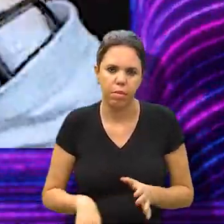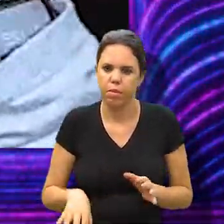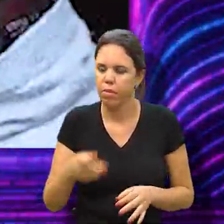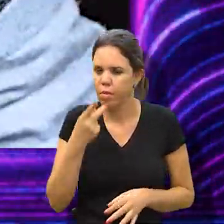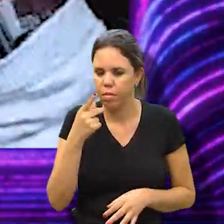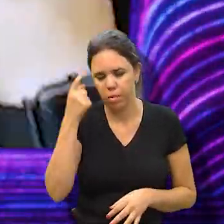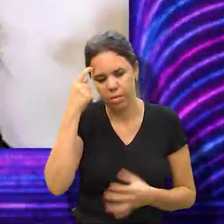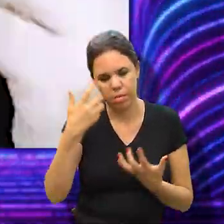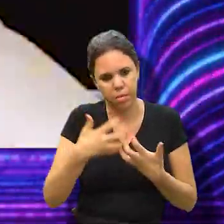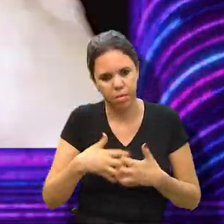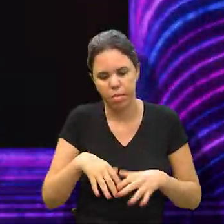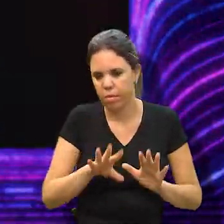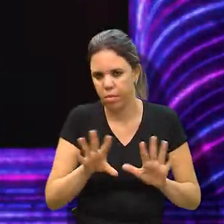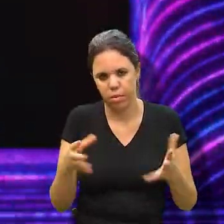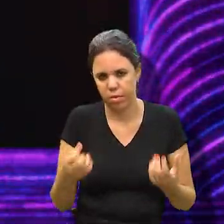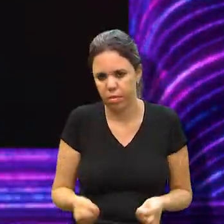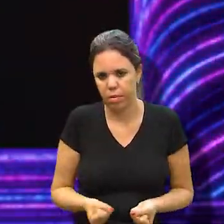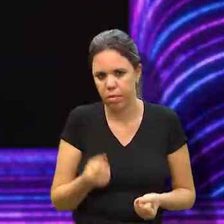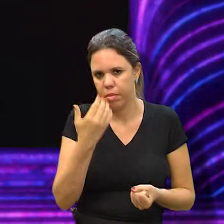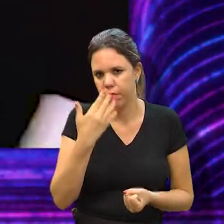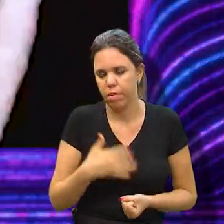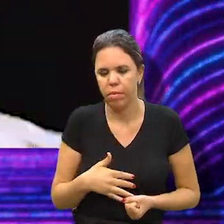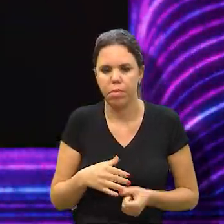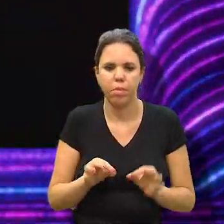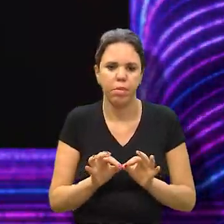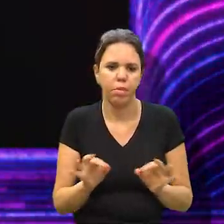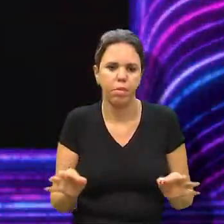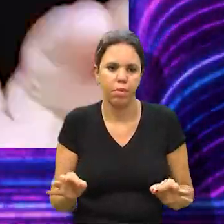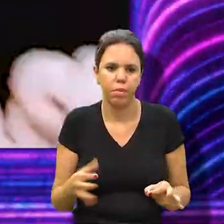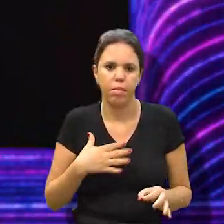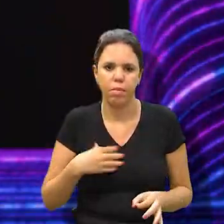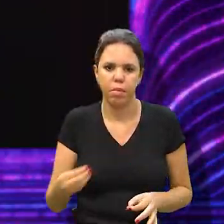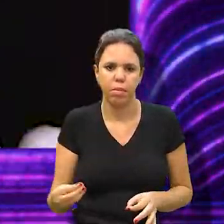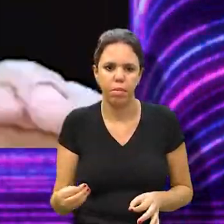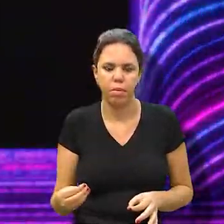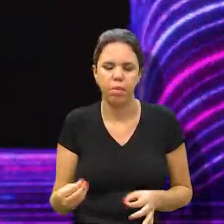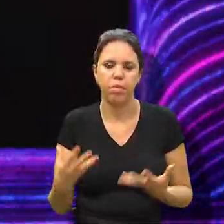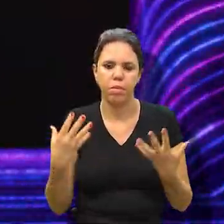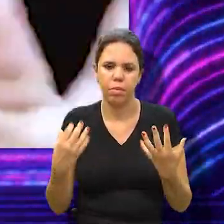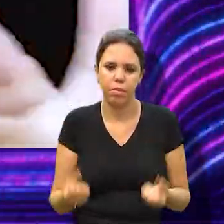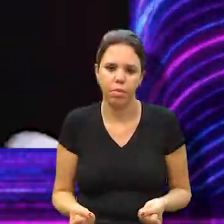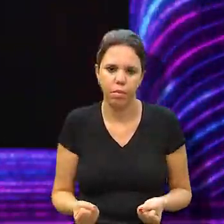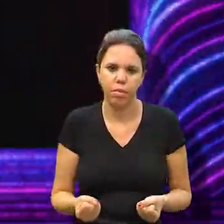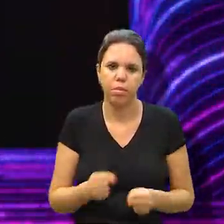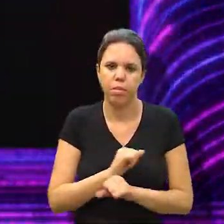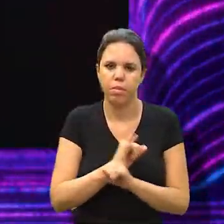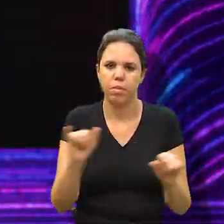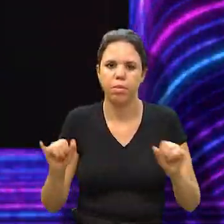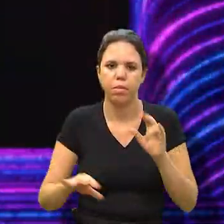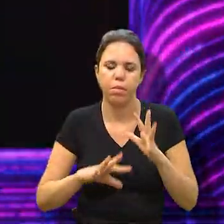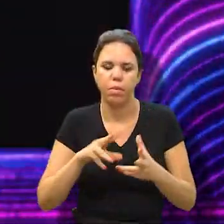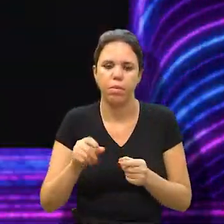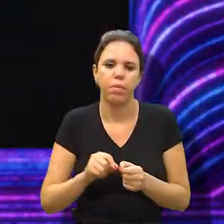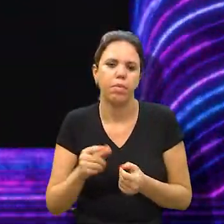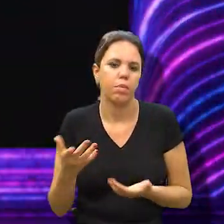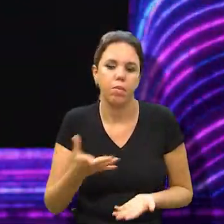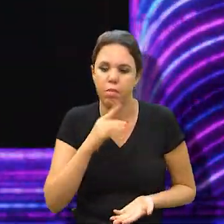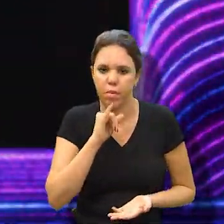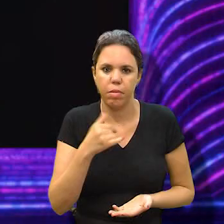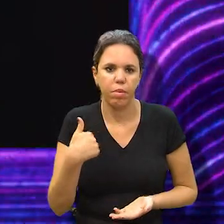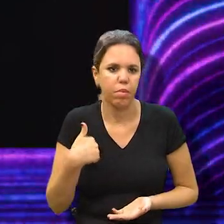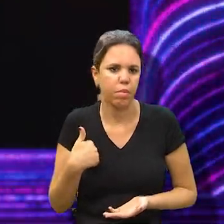ele não chega nem a pensar se ele não vai assumir a criança. Ele simplesmente diz, meu filho, vou assumir, vou contar para todo mundo que você é